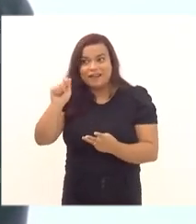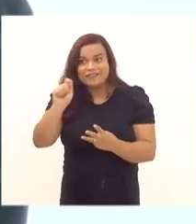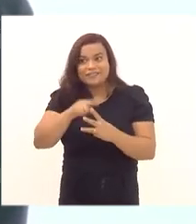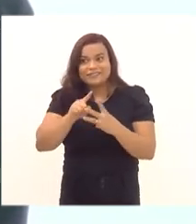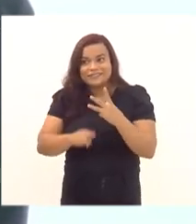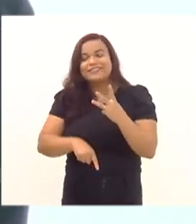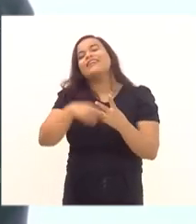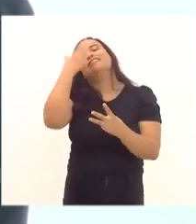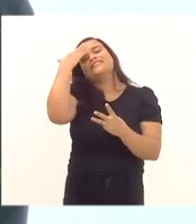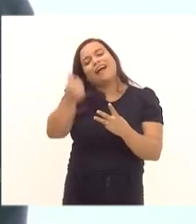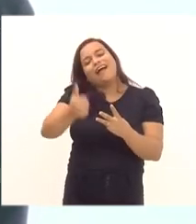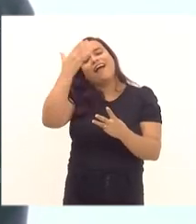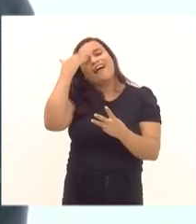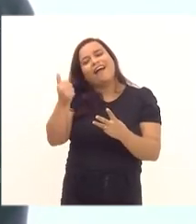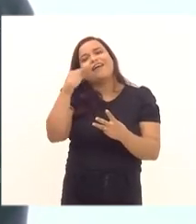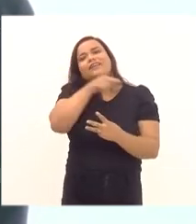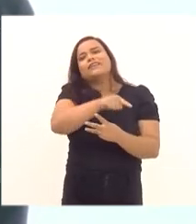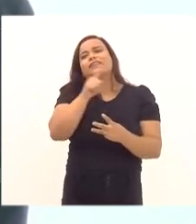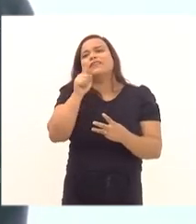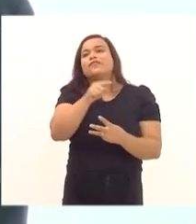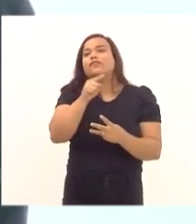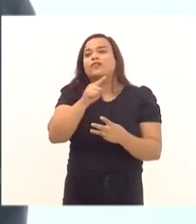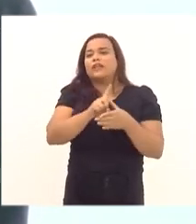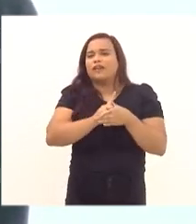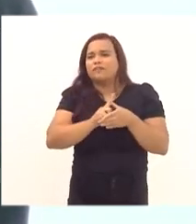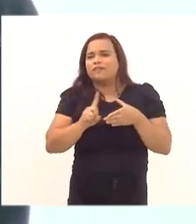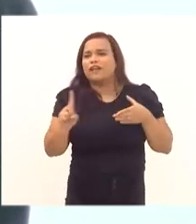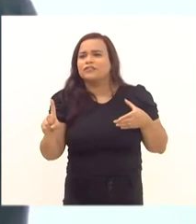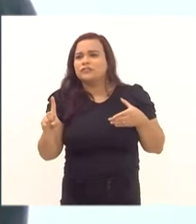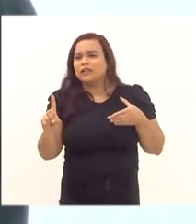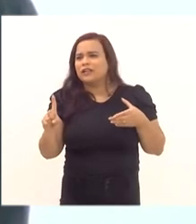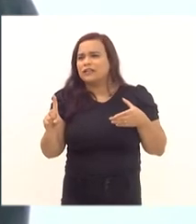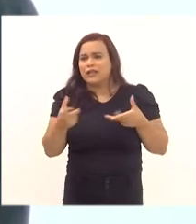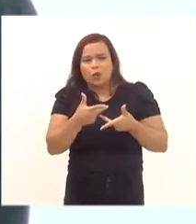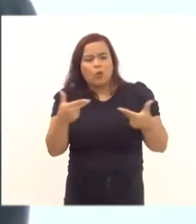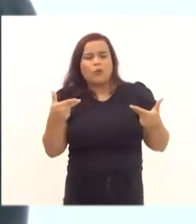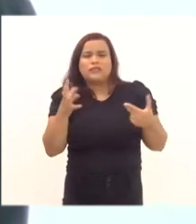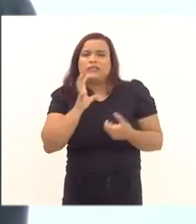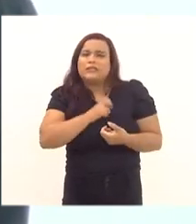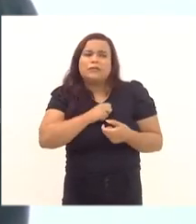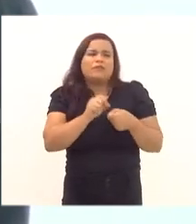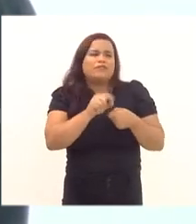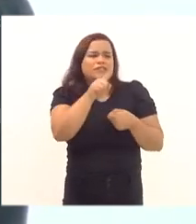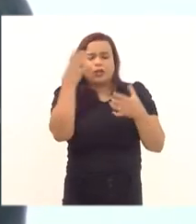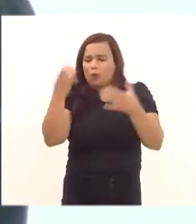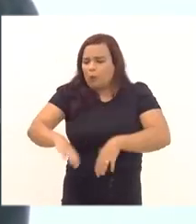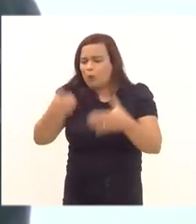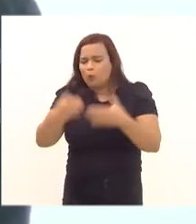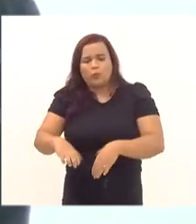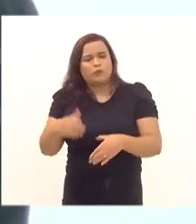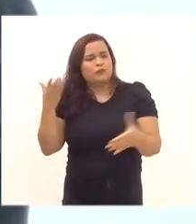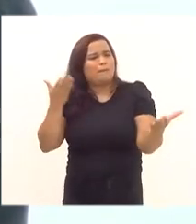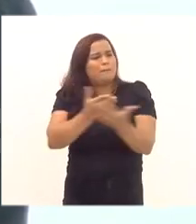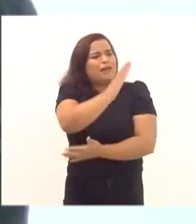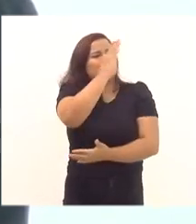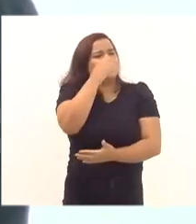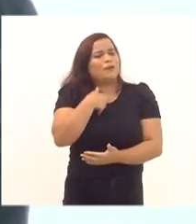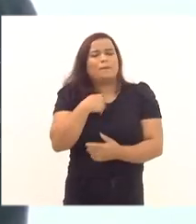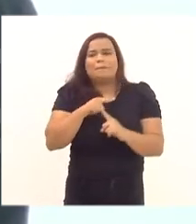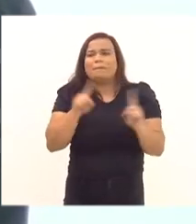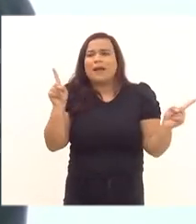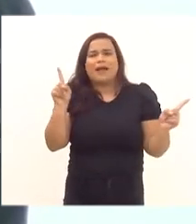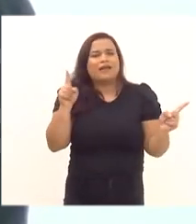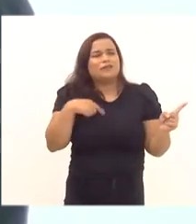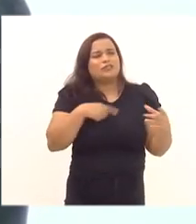waldeck você ter que se afastar da coisa que você mais gosta de fazer que você fez um concurso para fazer porque você